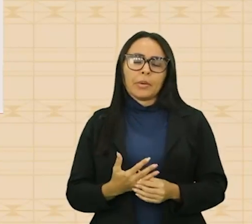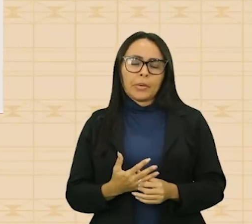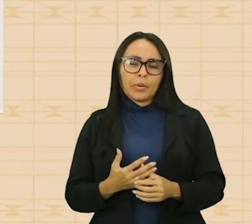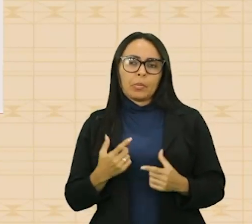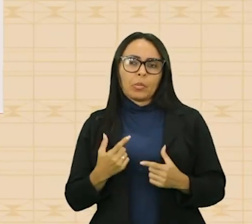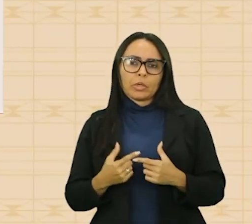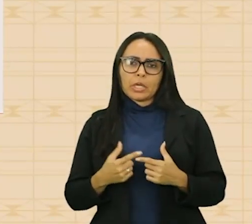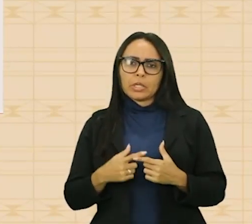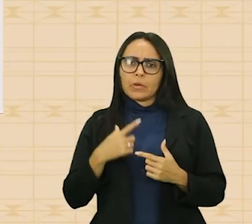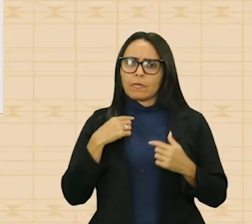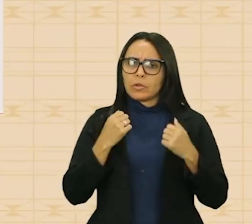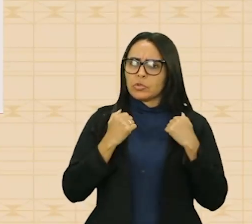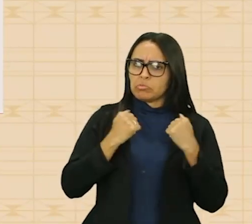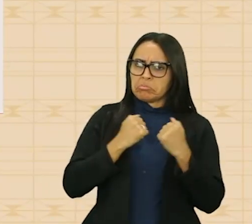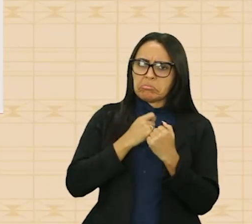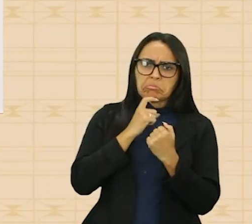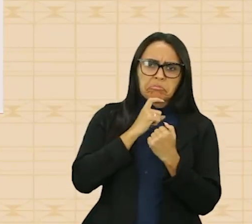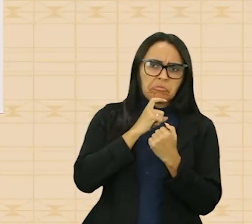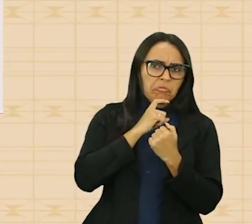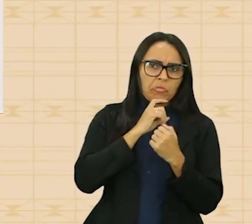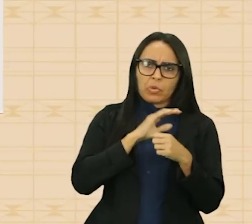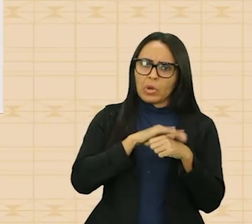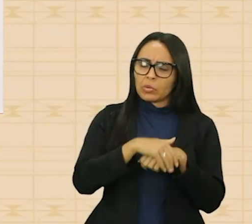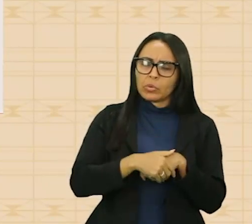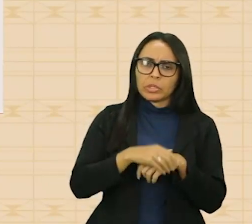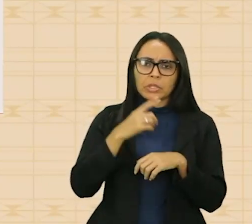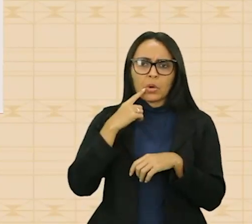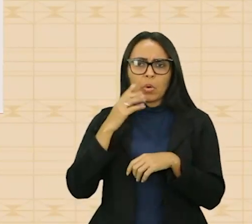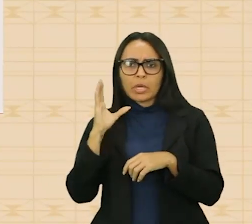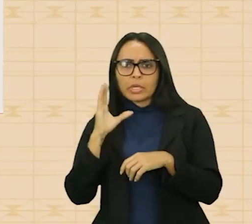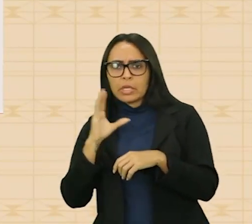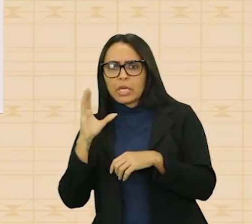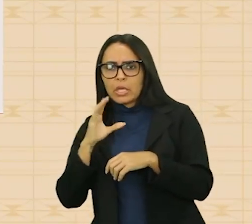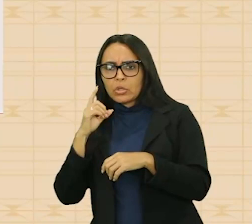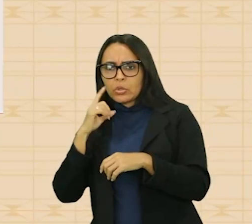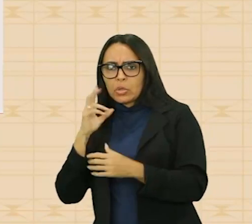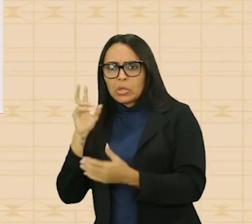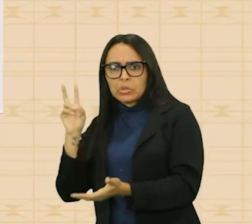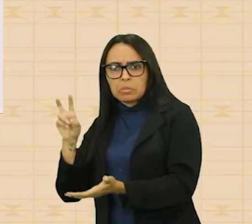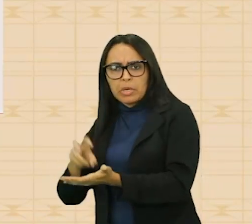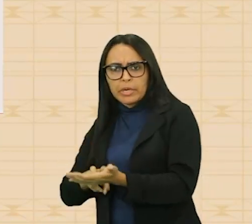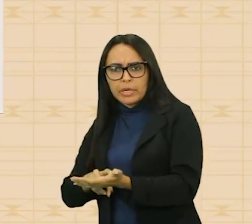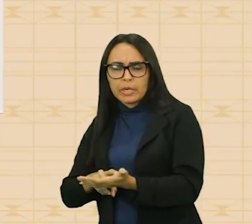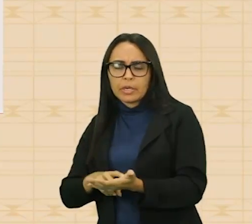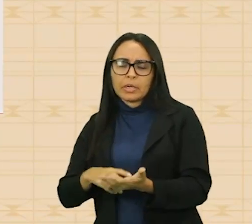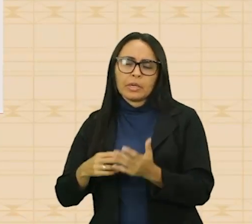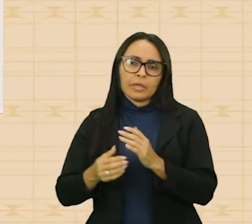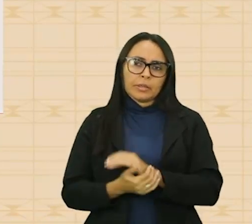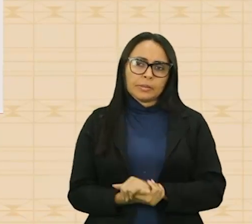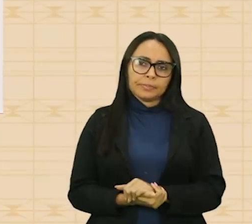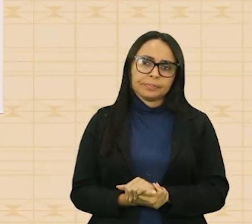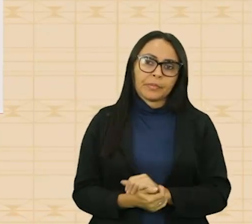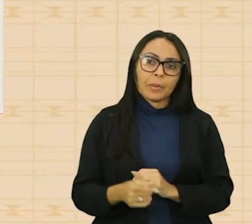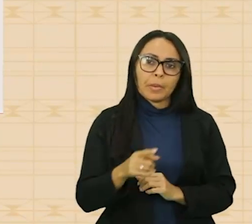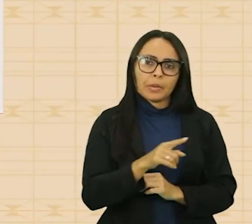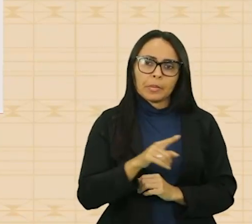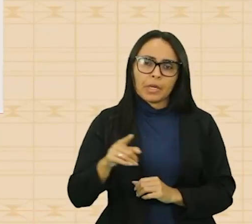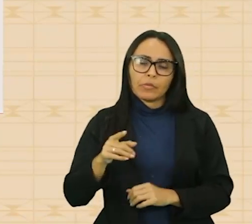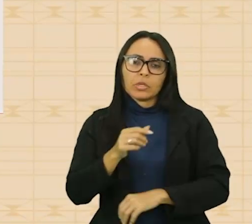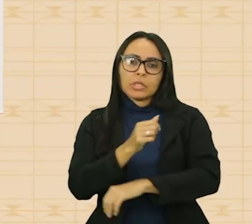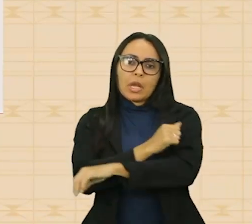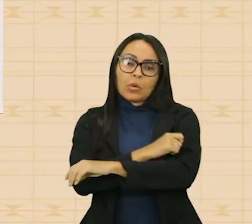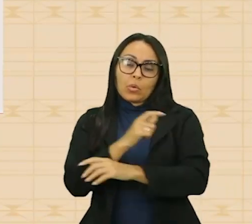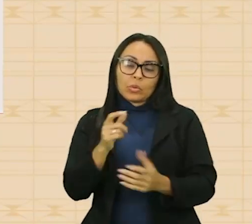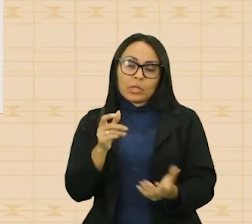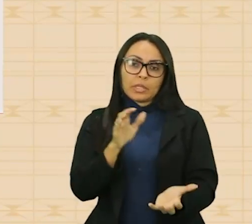faz frio à noite. Então, se tiver quente durante o dia, à noite vai baixar ali 2, 3 graus. Mas para você, aluno aí de Pernambuco, que